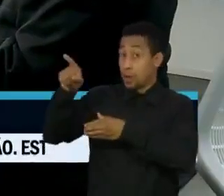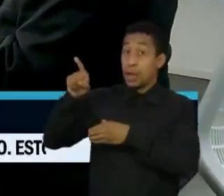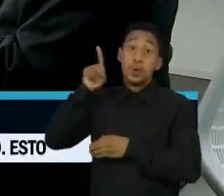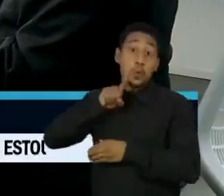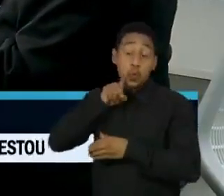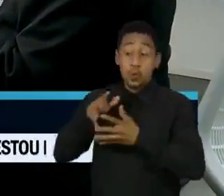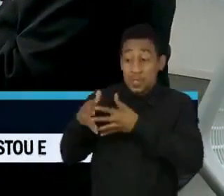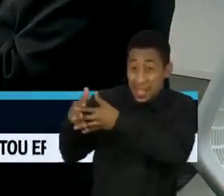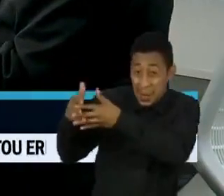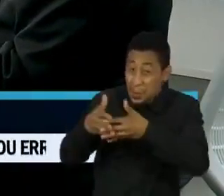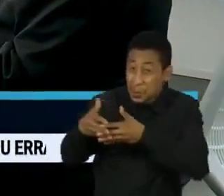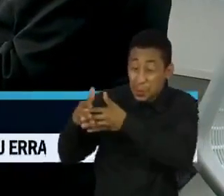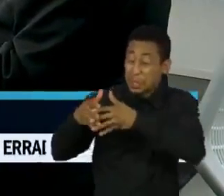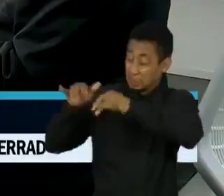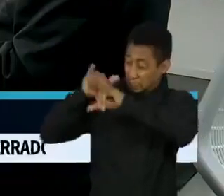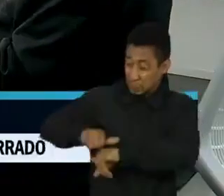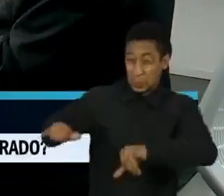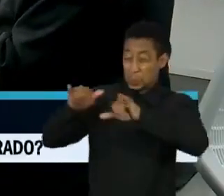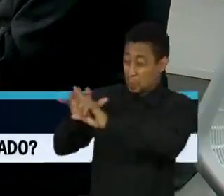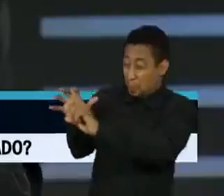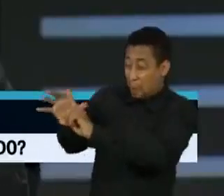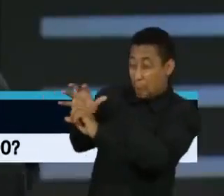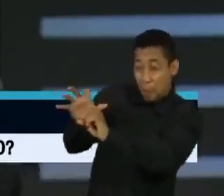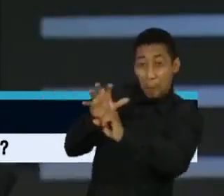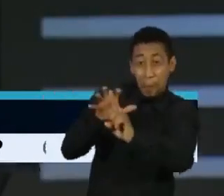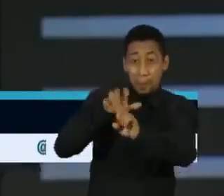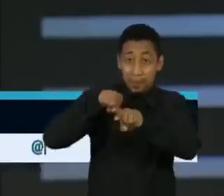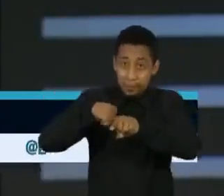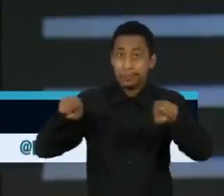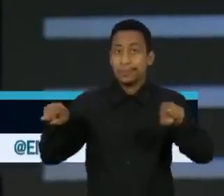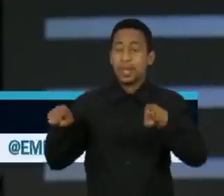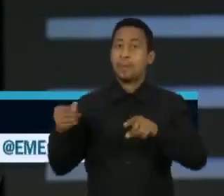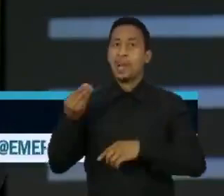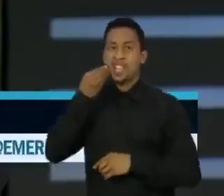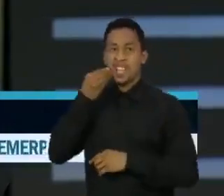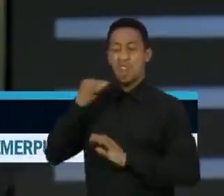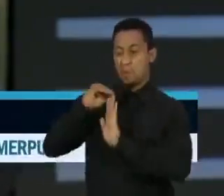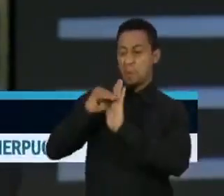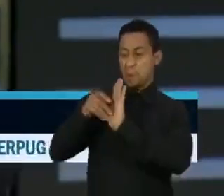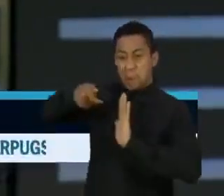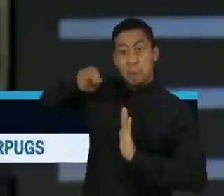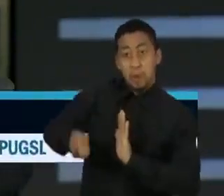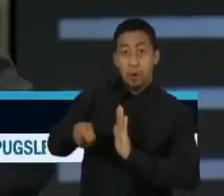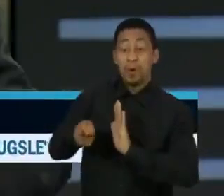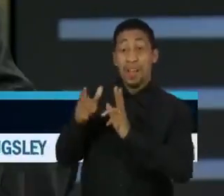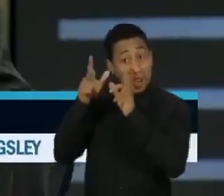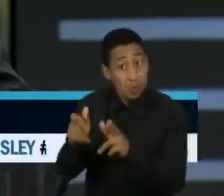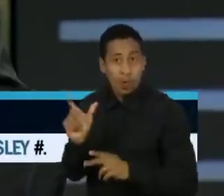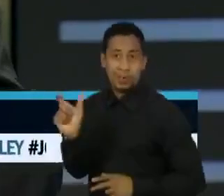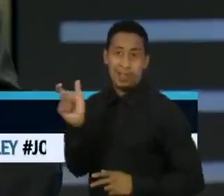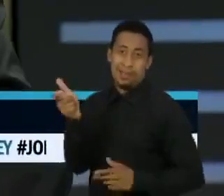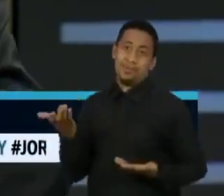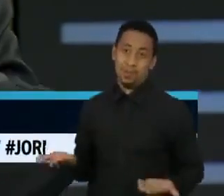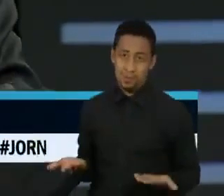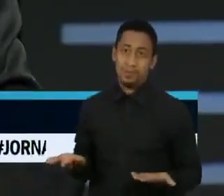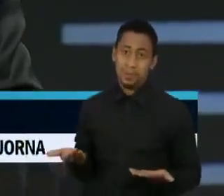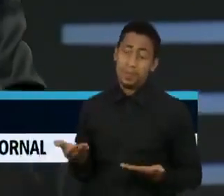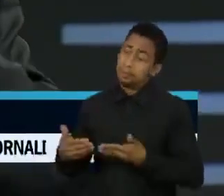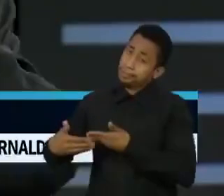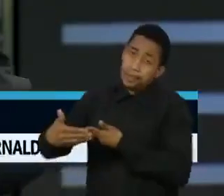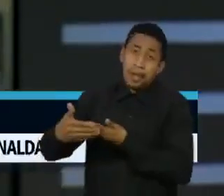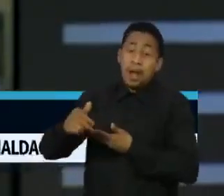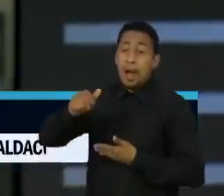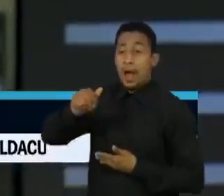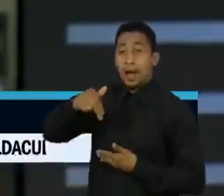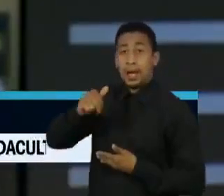hoje está em desgraça o termo, para si mesmos, para o fundamentalismo islâmico. Então, virou uma analogia. Agora, se a gente